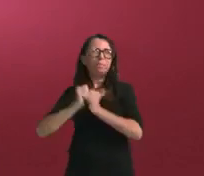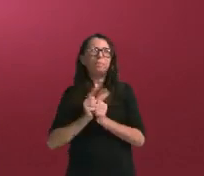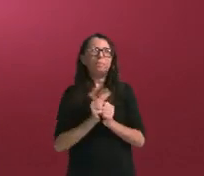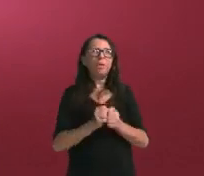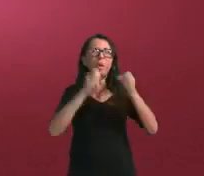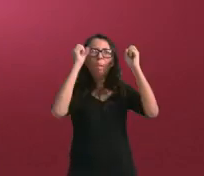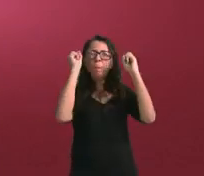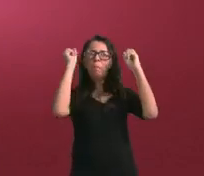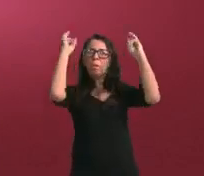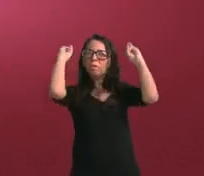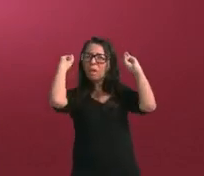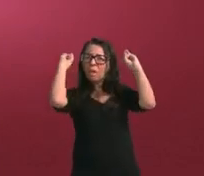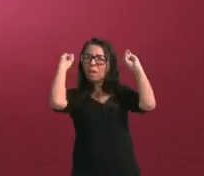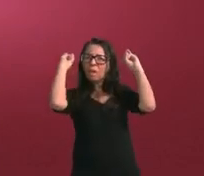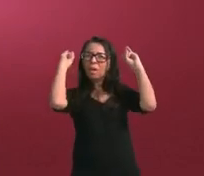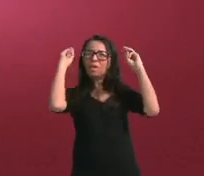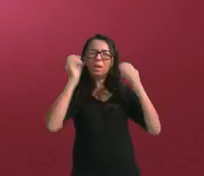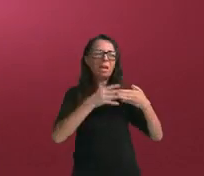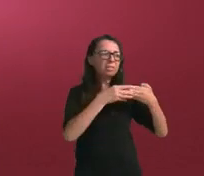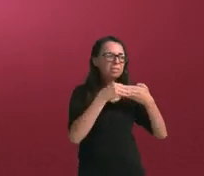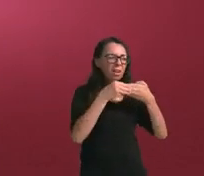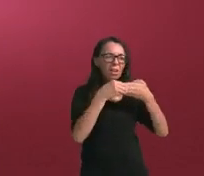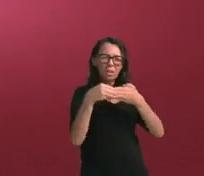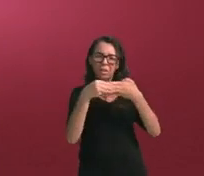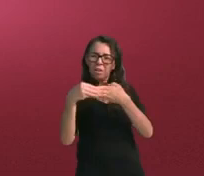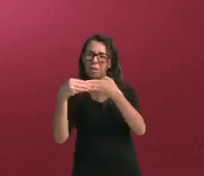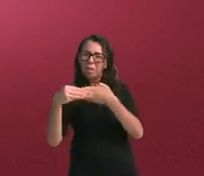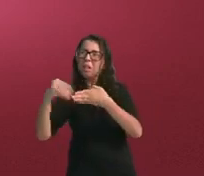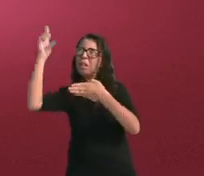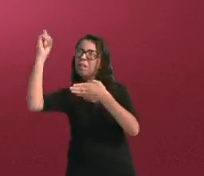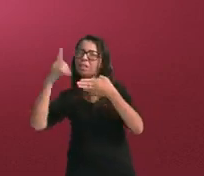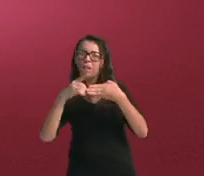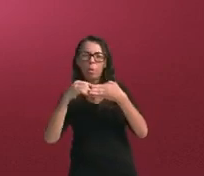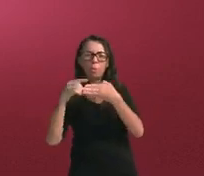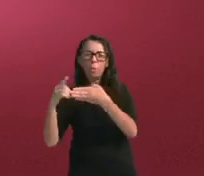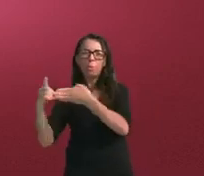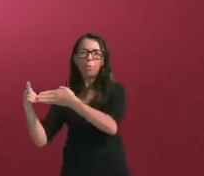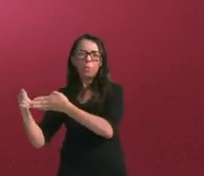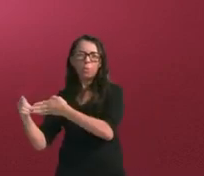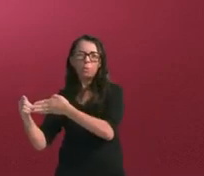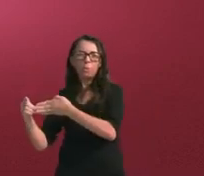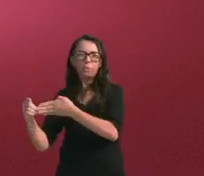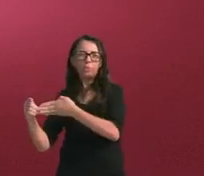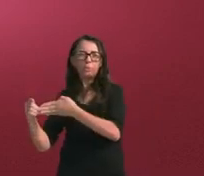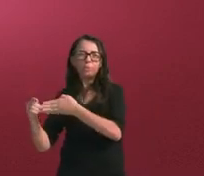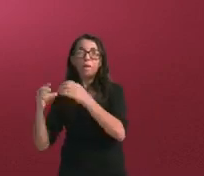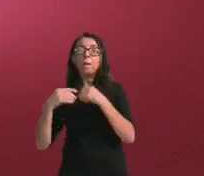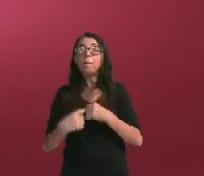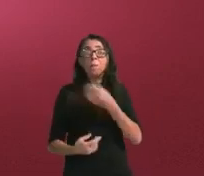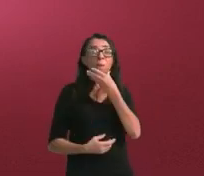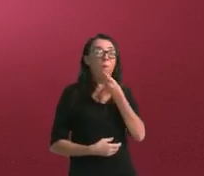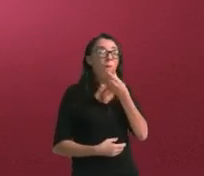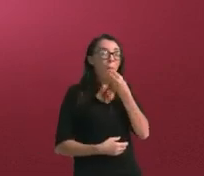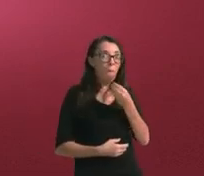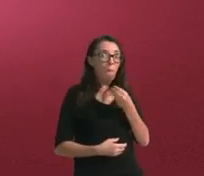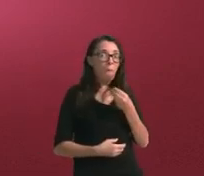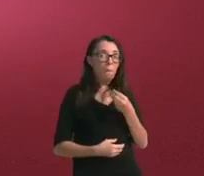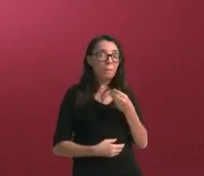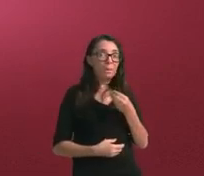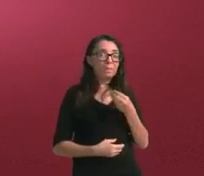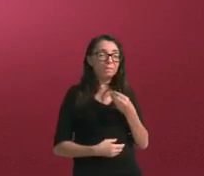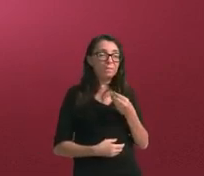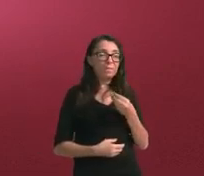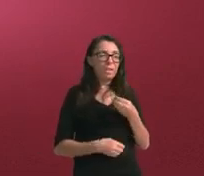e logo em seguida Deus realizava os seus propósitos na vida do povo de Israel. Amém,